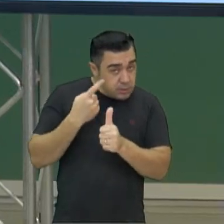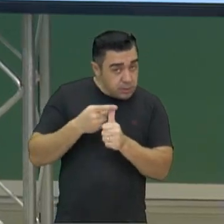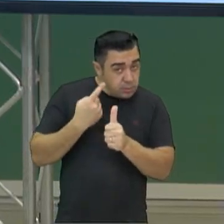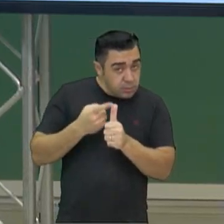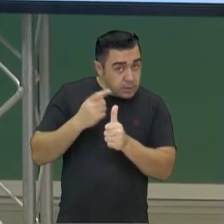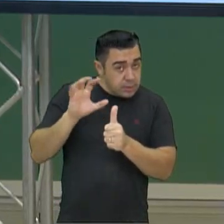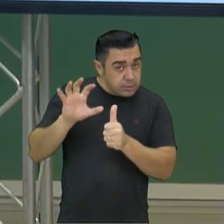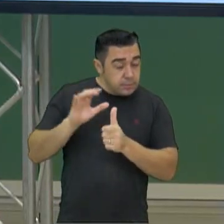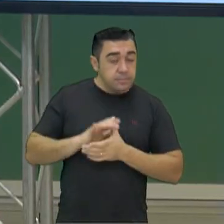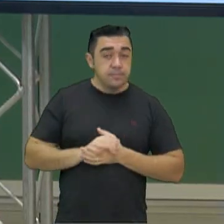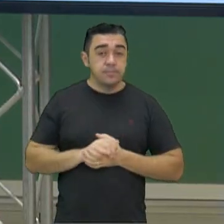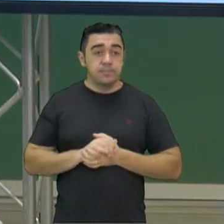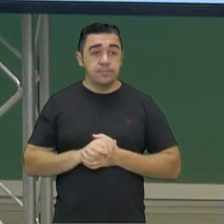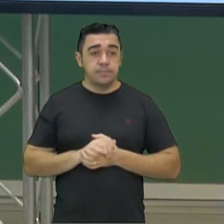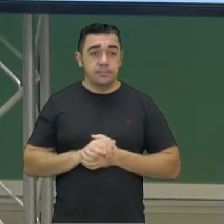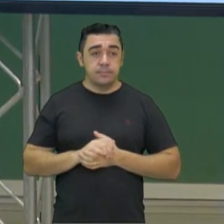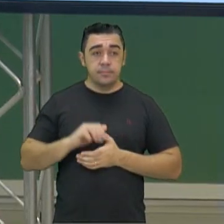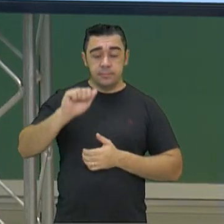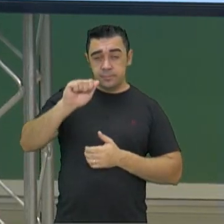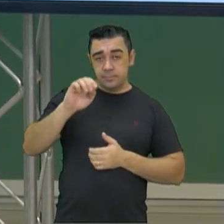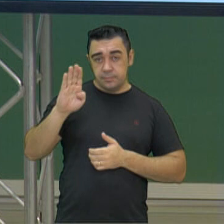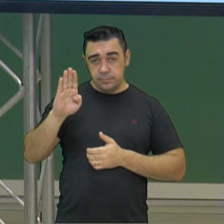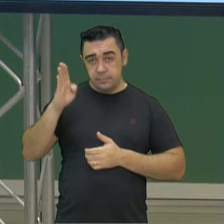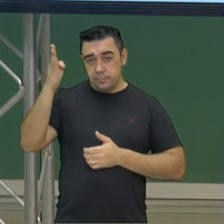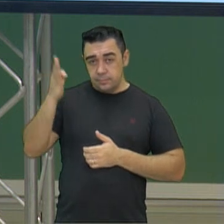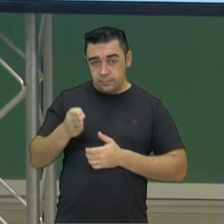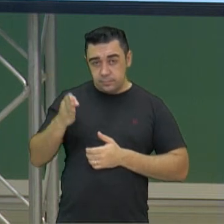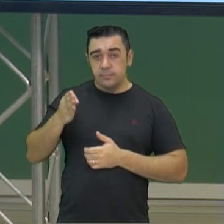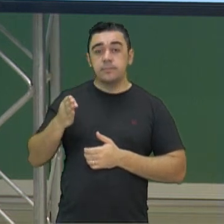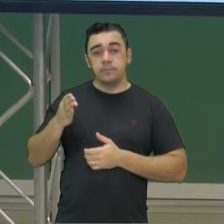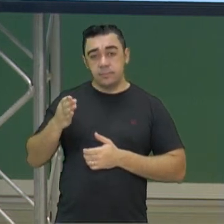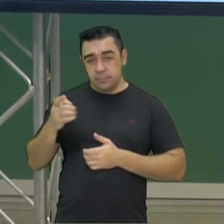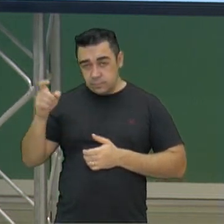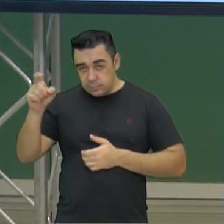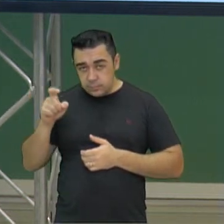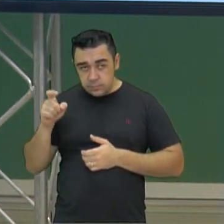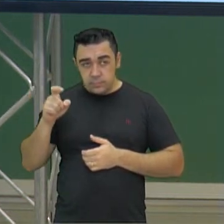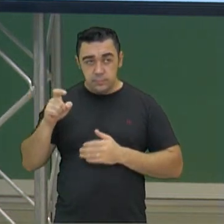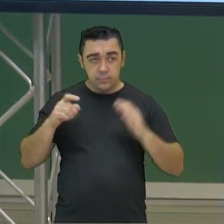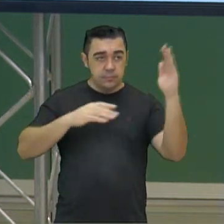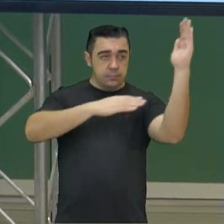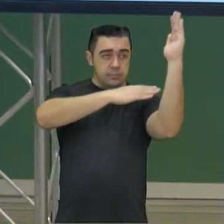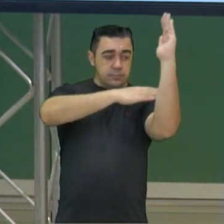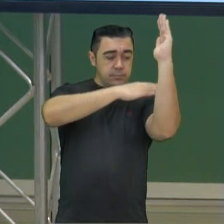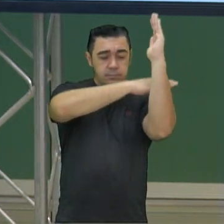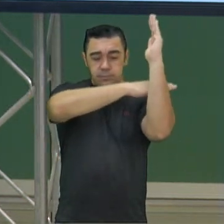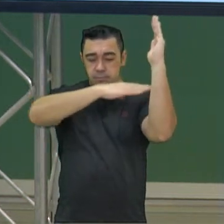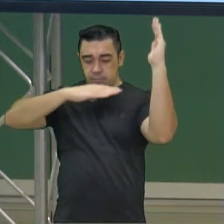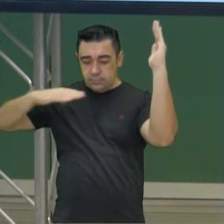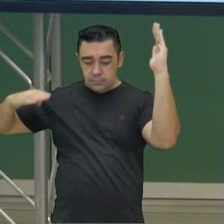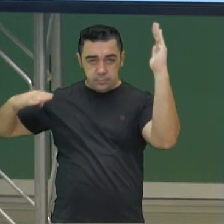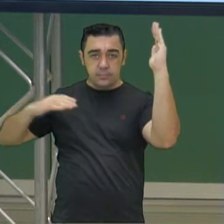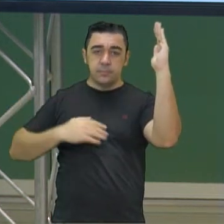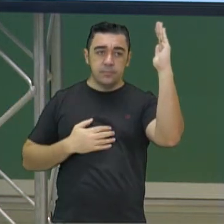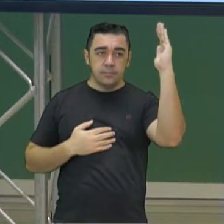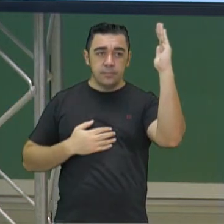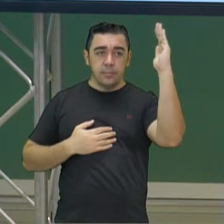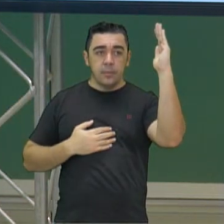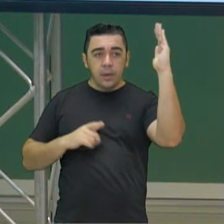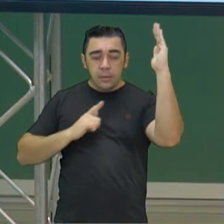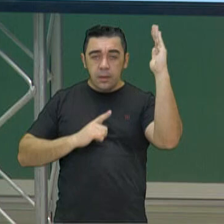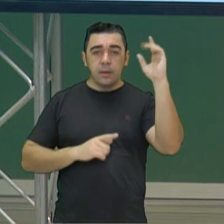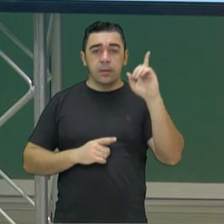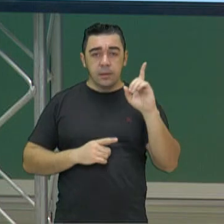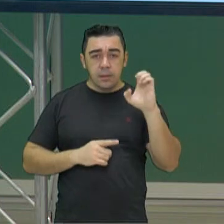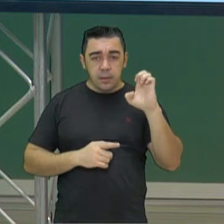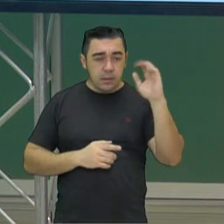né, AB, que é o eixo maior, paralelo ao eixo x. O DE, que é o eixo menor, paralelo